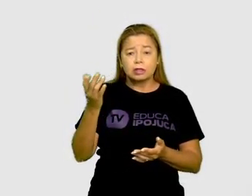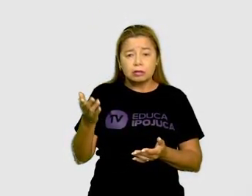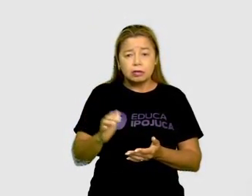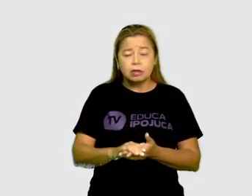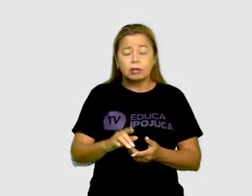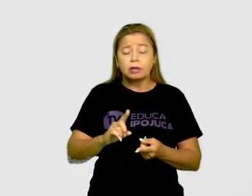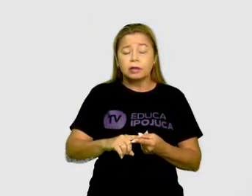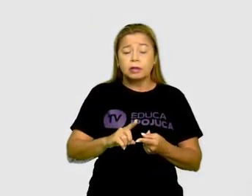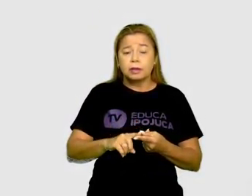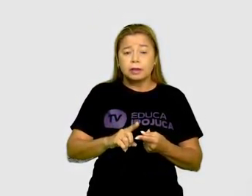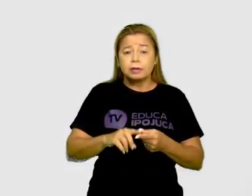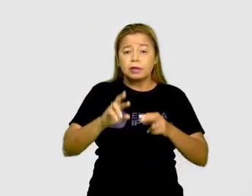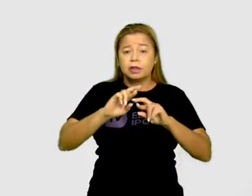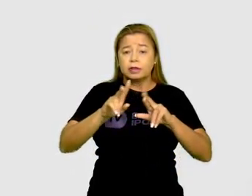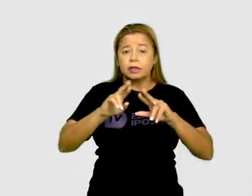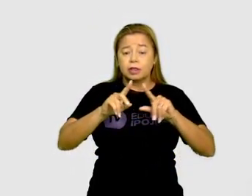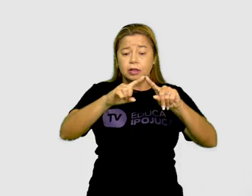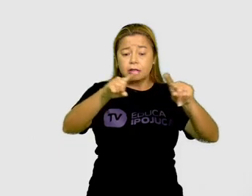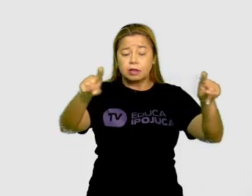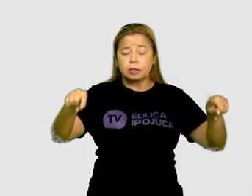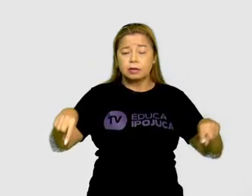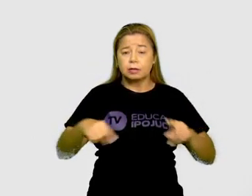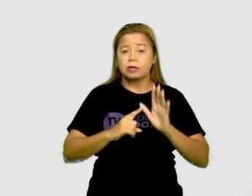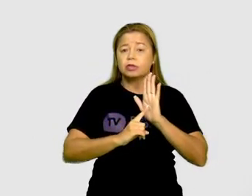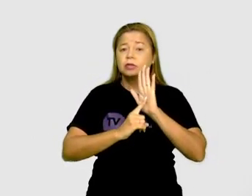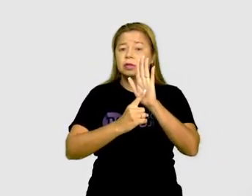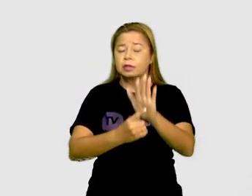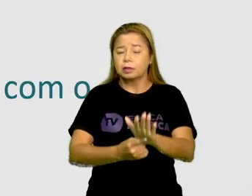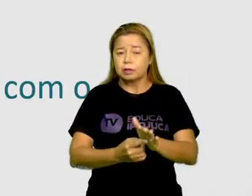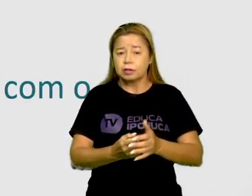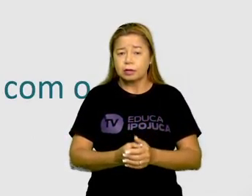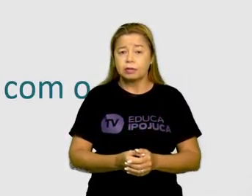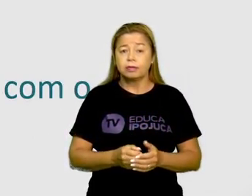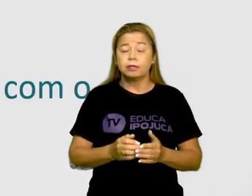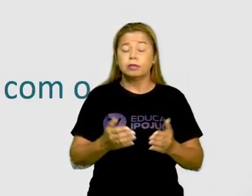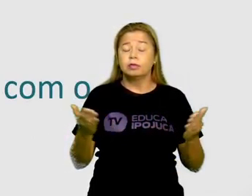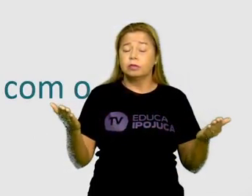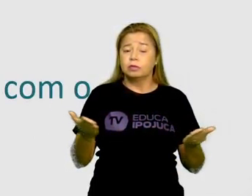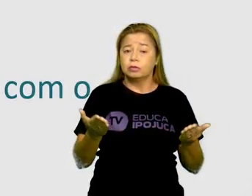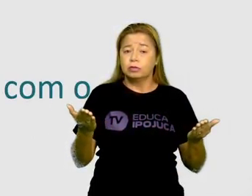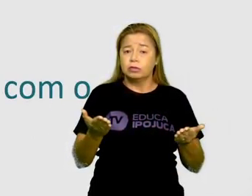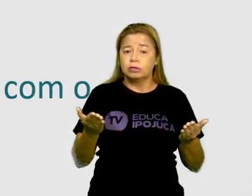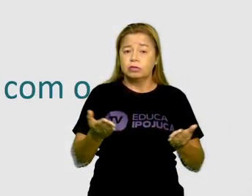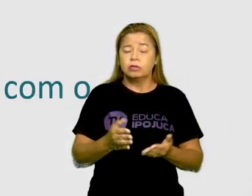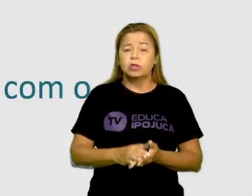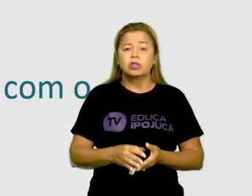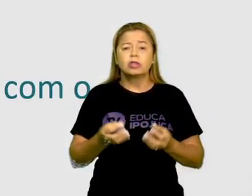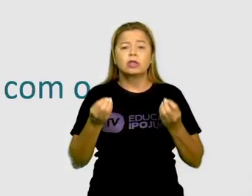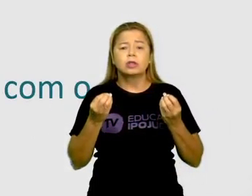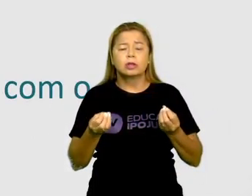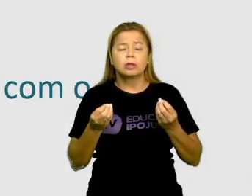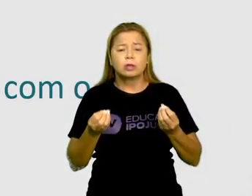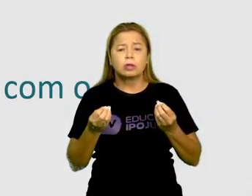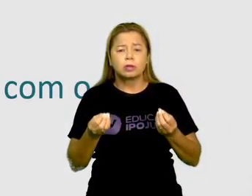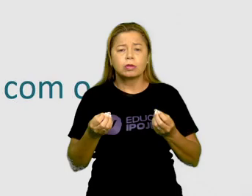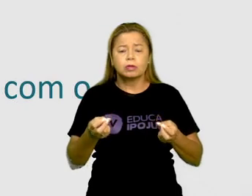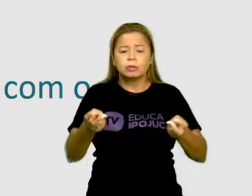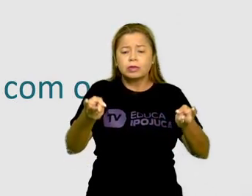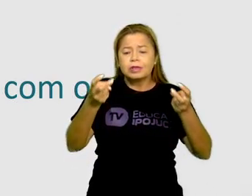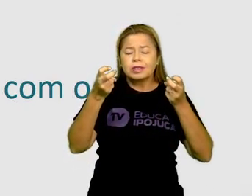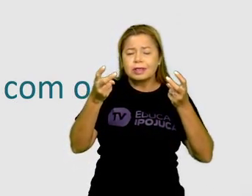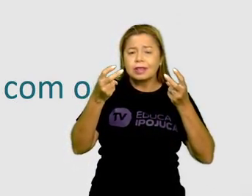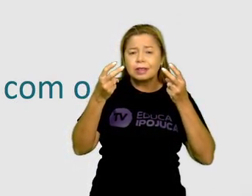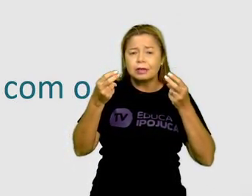diferentes espaços amostrais. Mas hoje nós vamos falar sobre como identificar diferentes